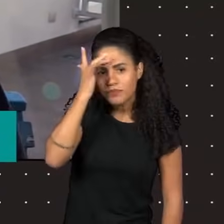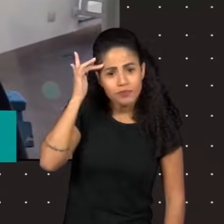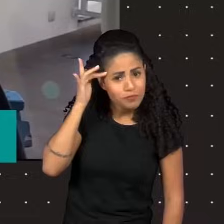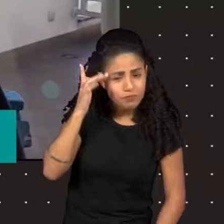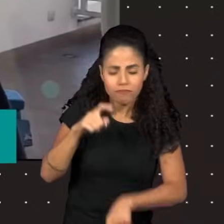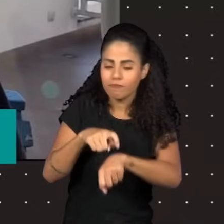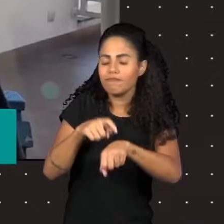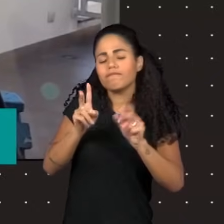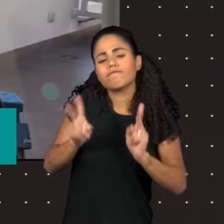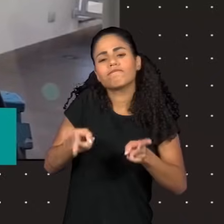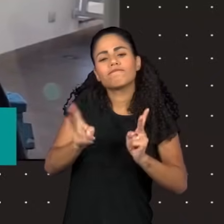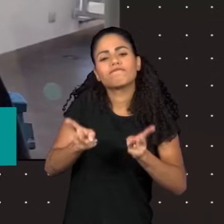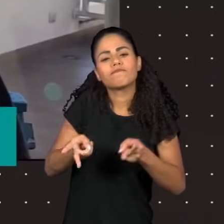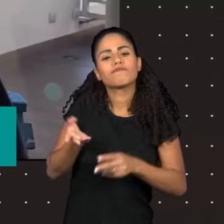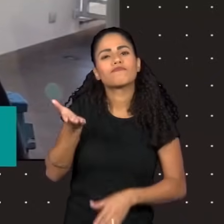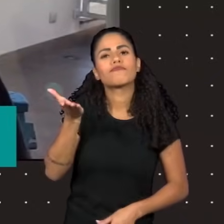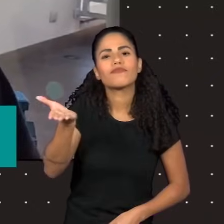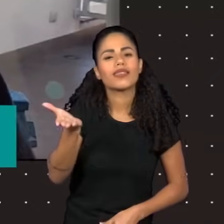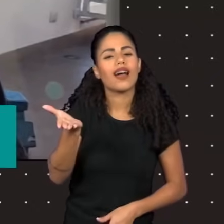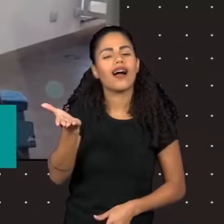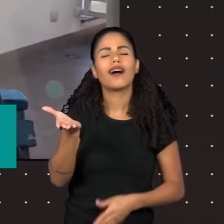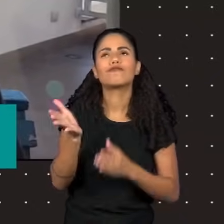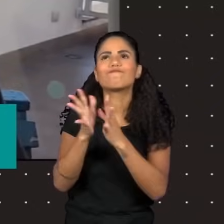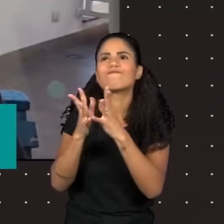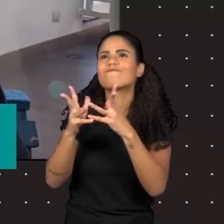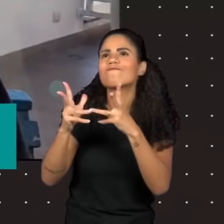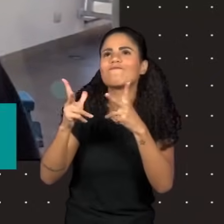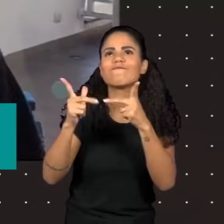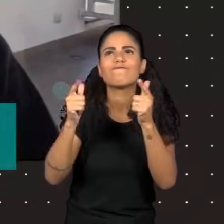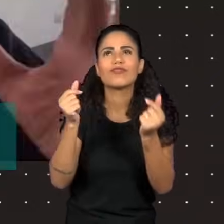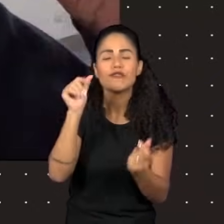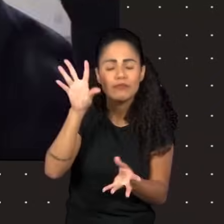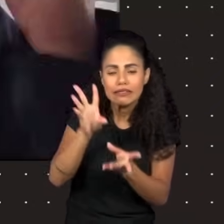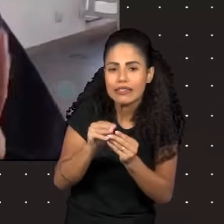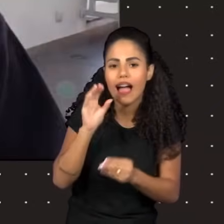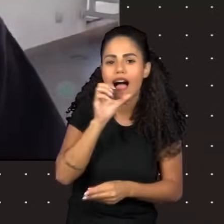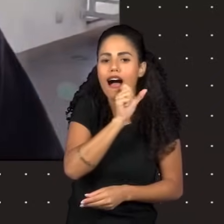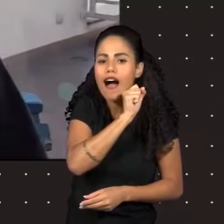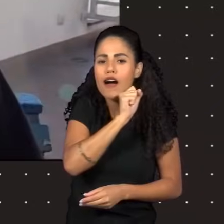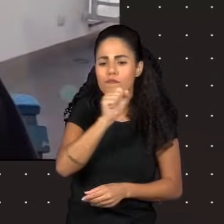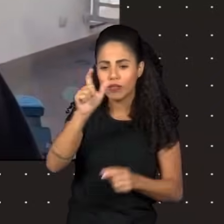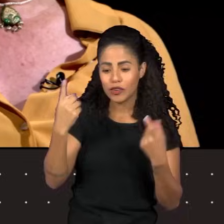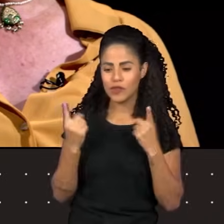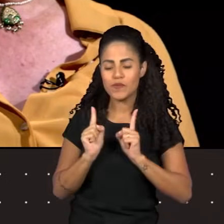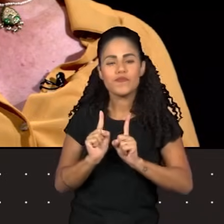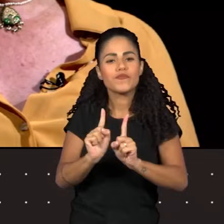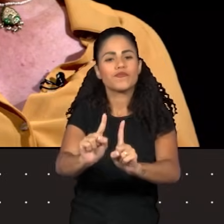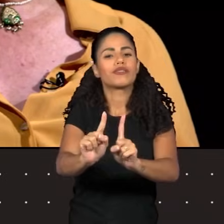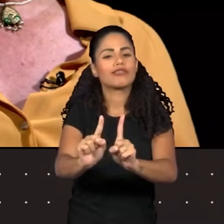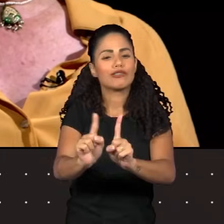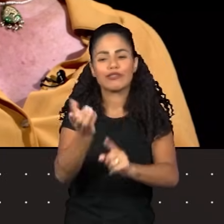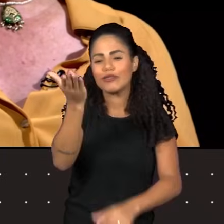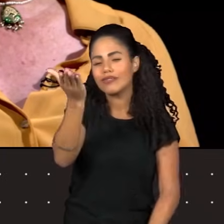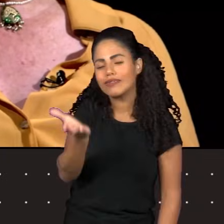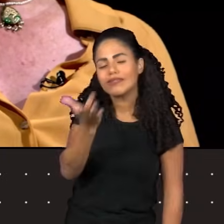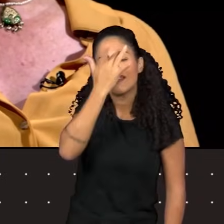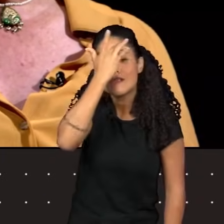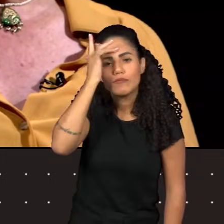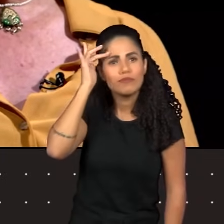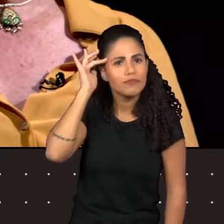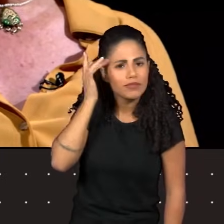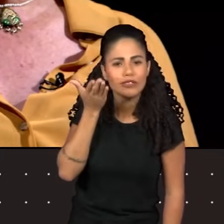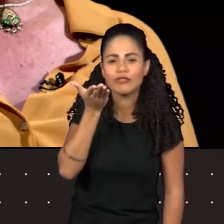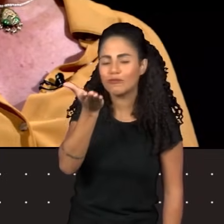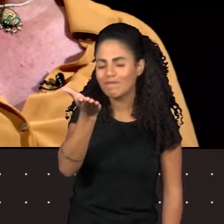mesmo tempo, como é que eu vou sintetizar aqui no persona, entendeu? Da querida